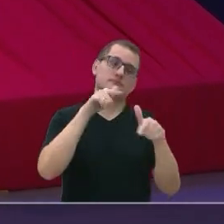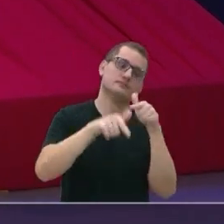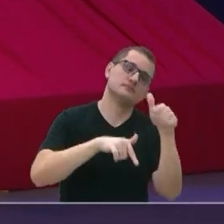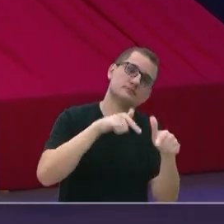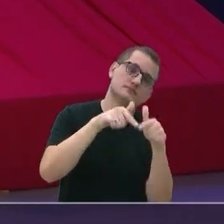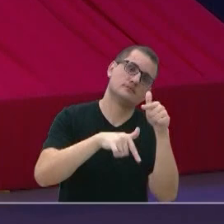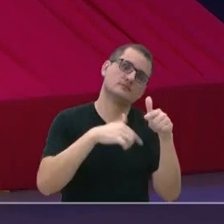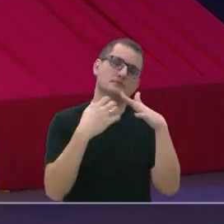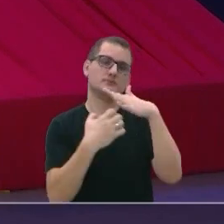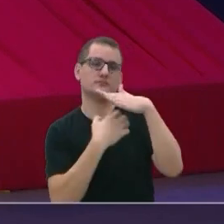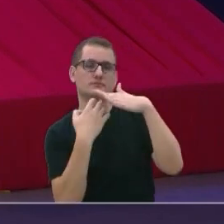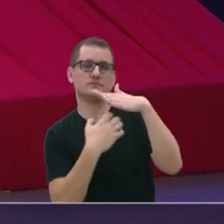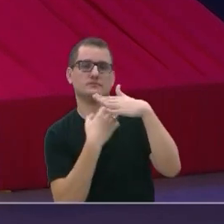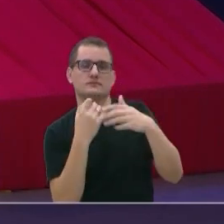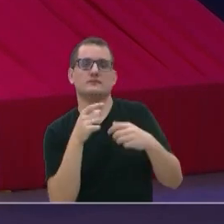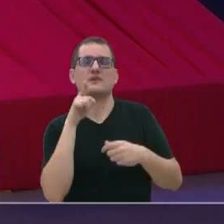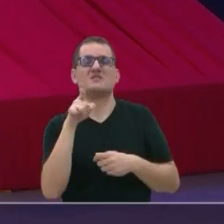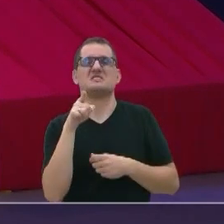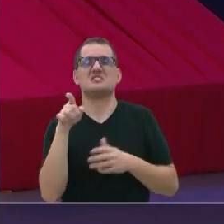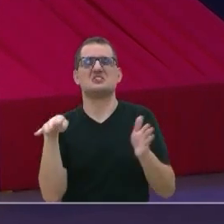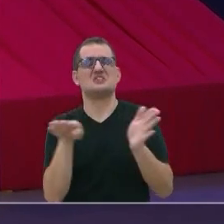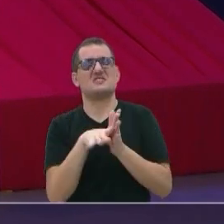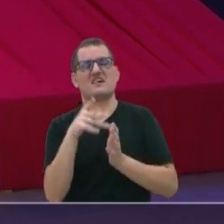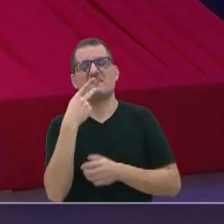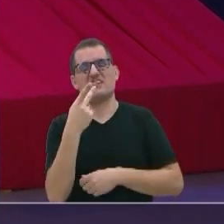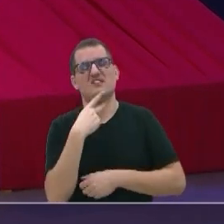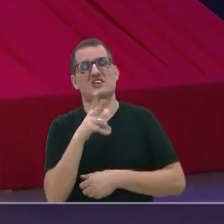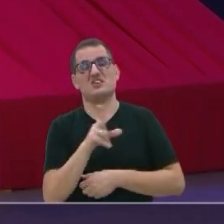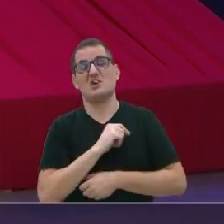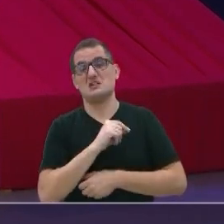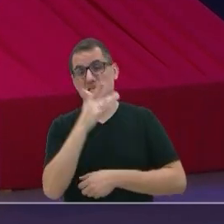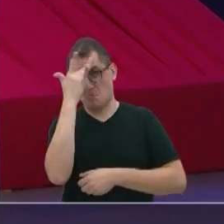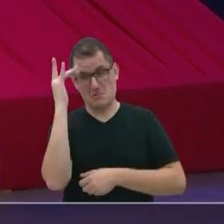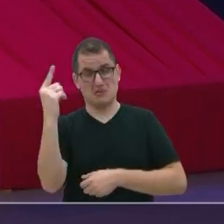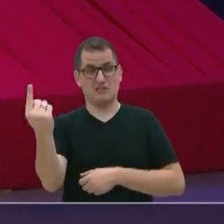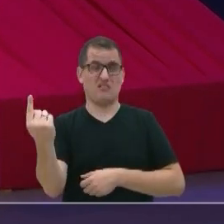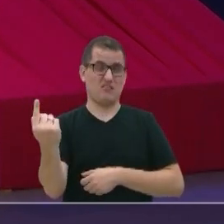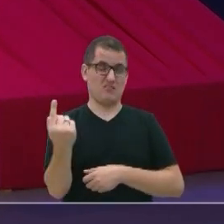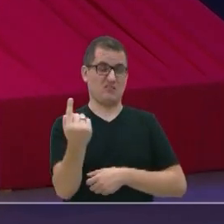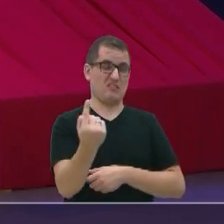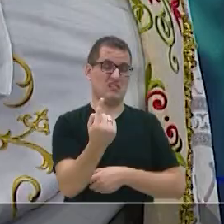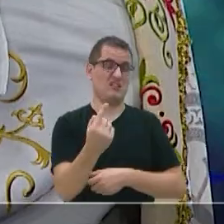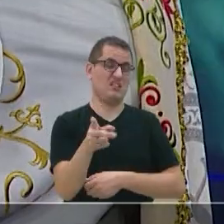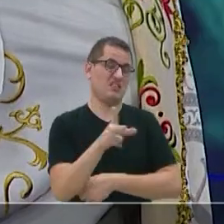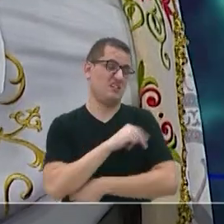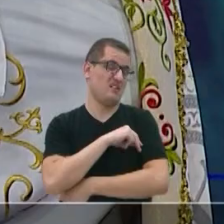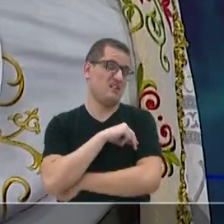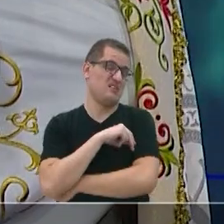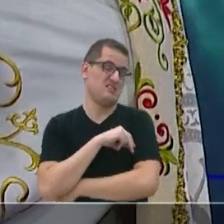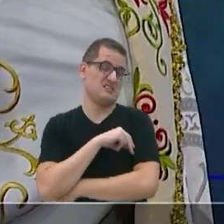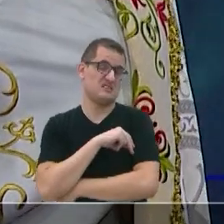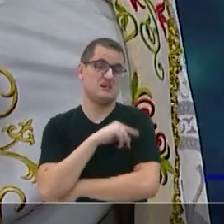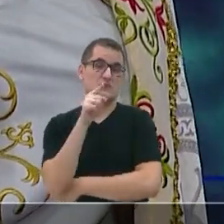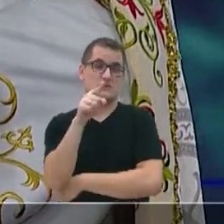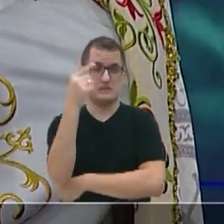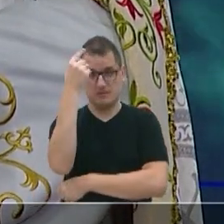trabalhamos, você já diz assim: ixi, lá vem. Já vem o